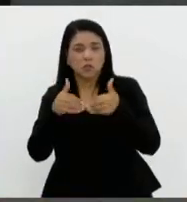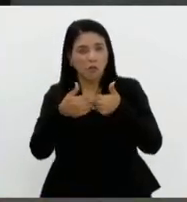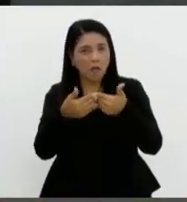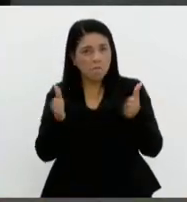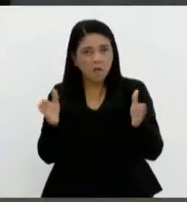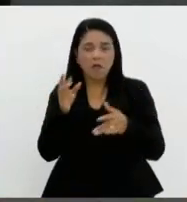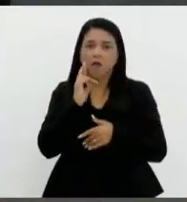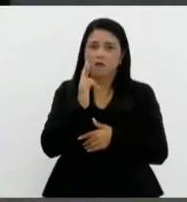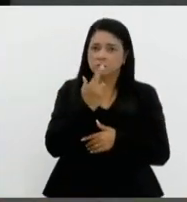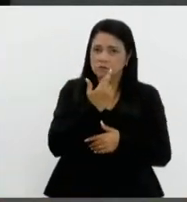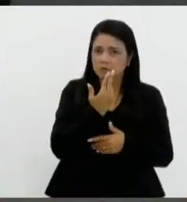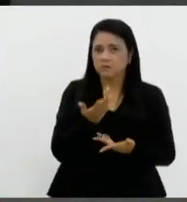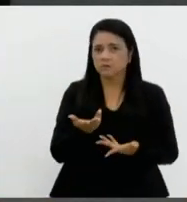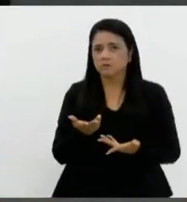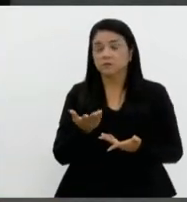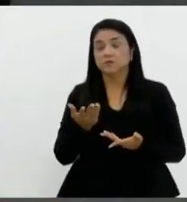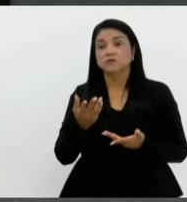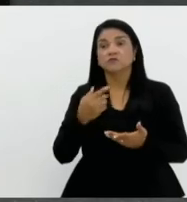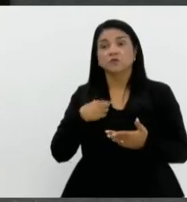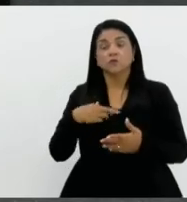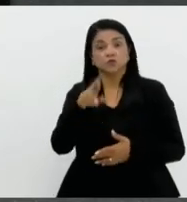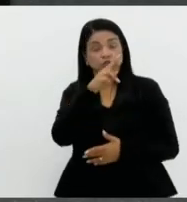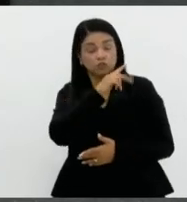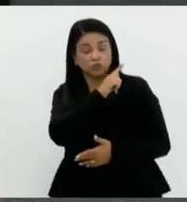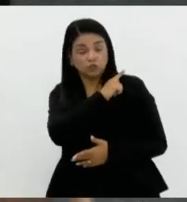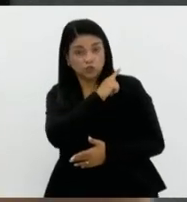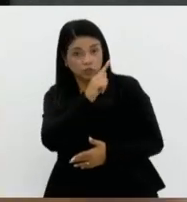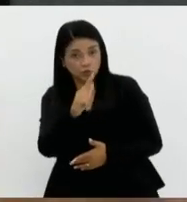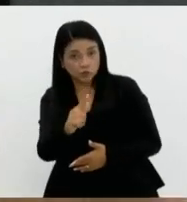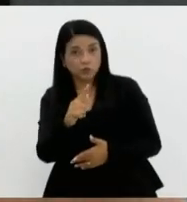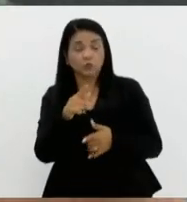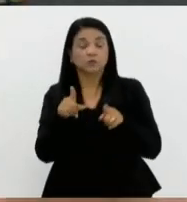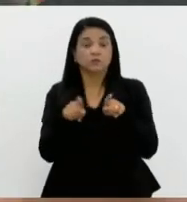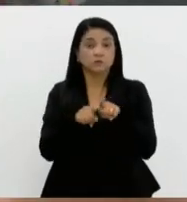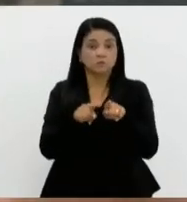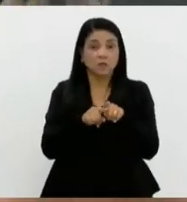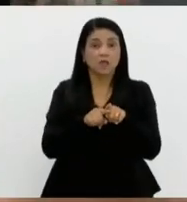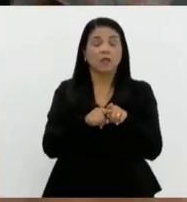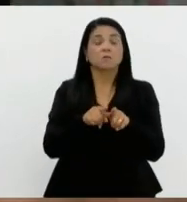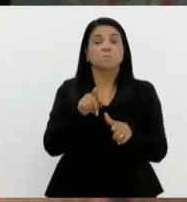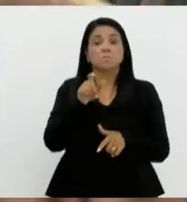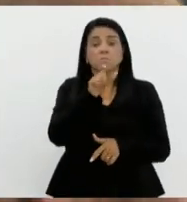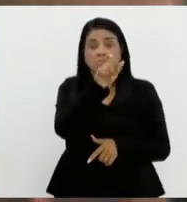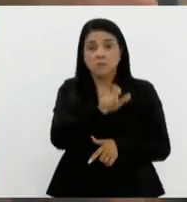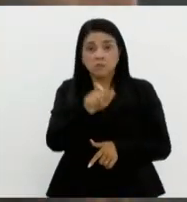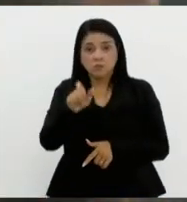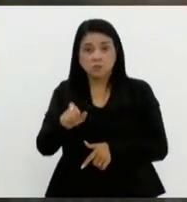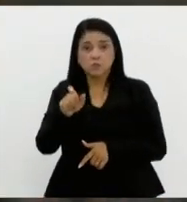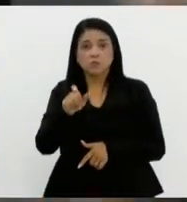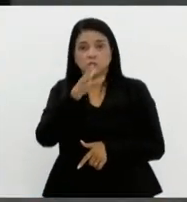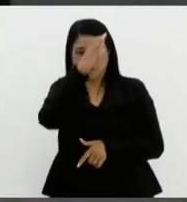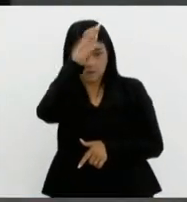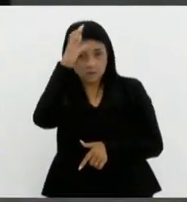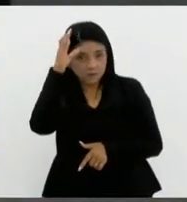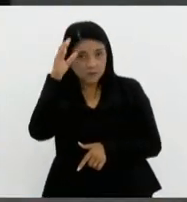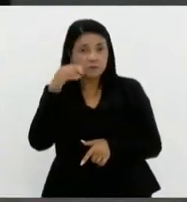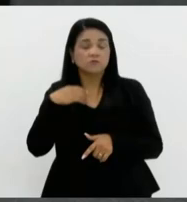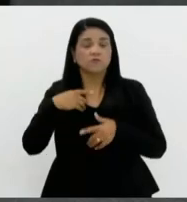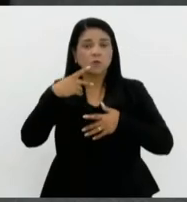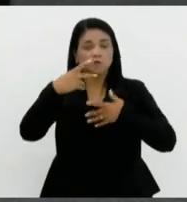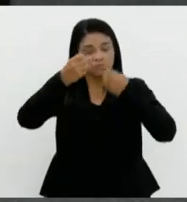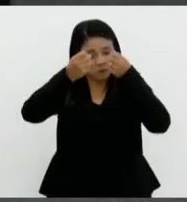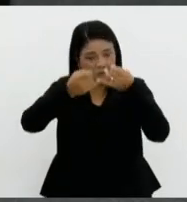porque foram gestores e usuários que foram falando. Essa indicação